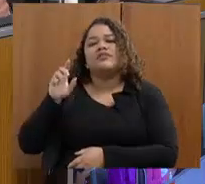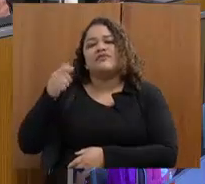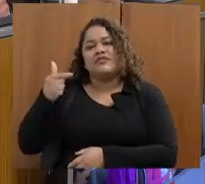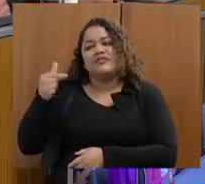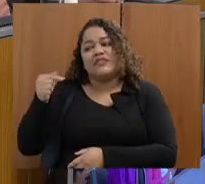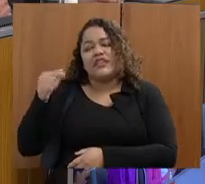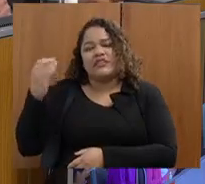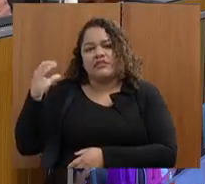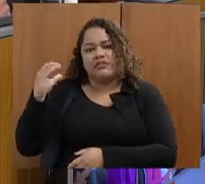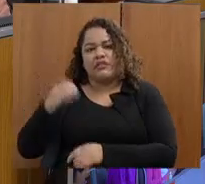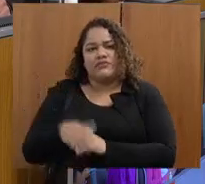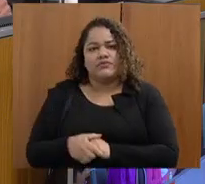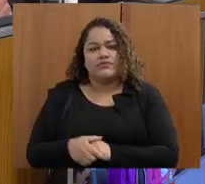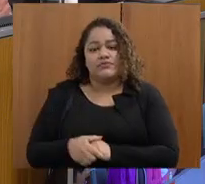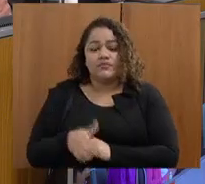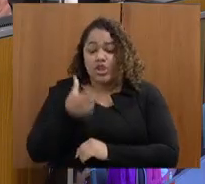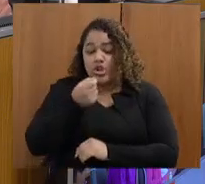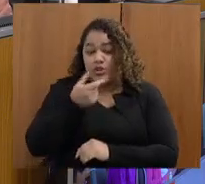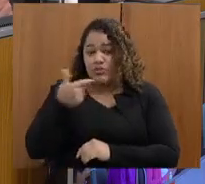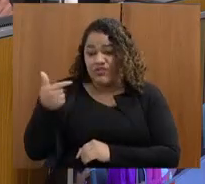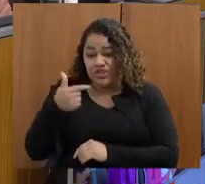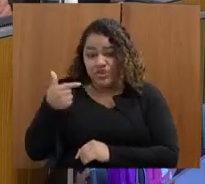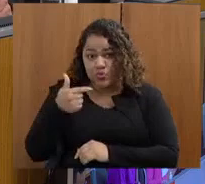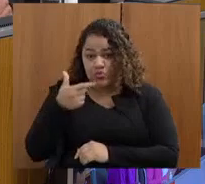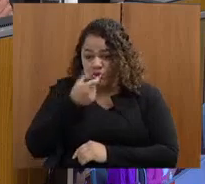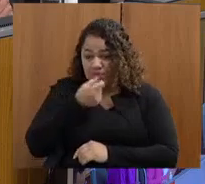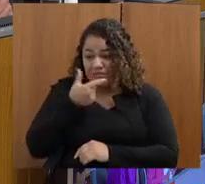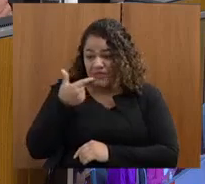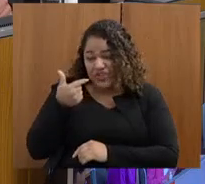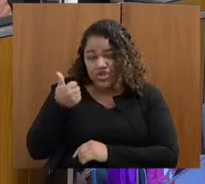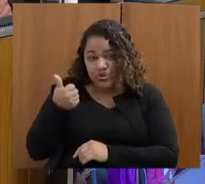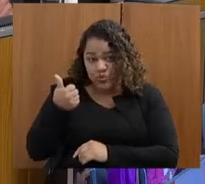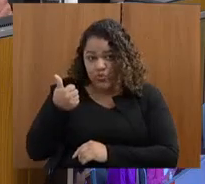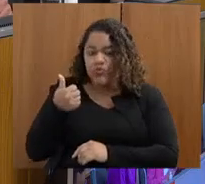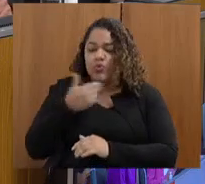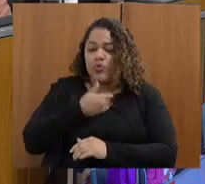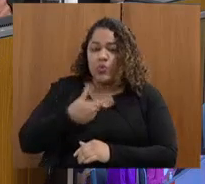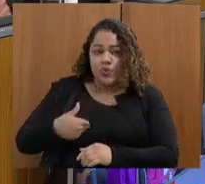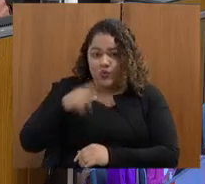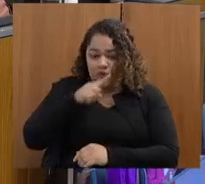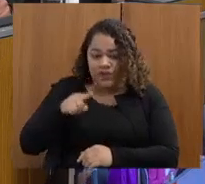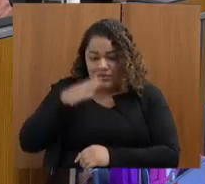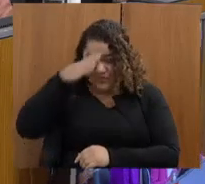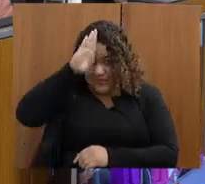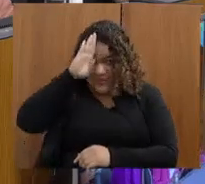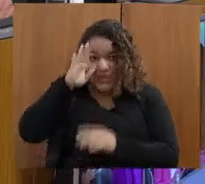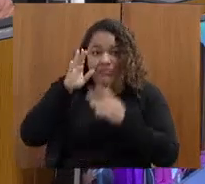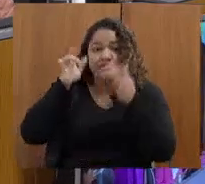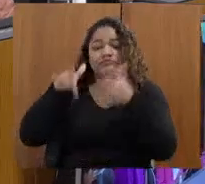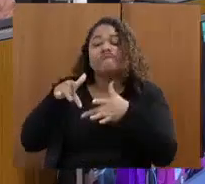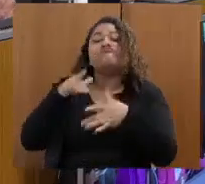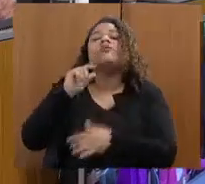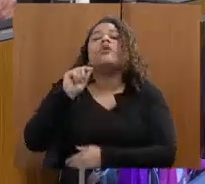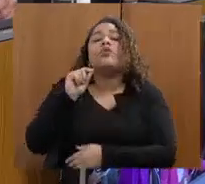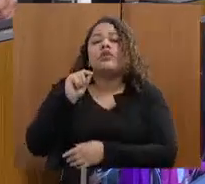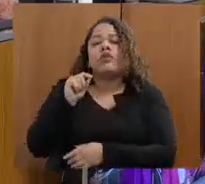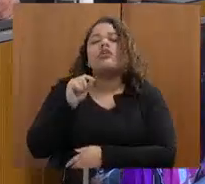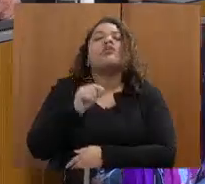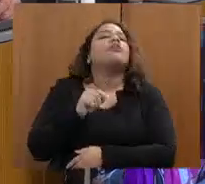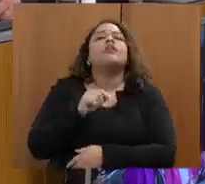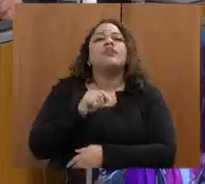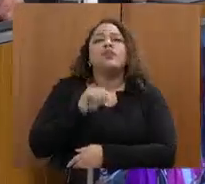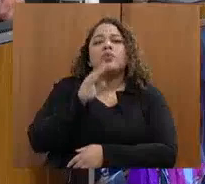2021 o governo Zema terminou 2021 com 3 bilhões 456 milhões